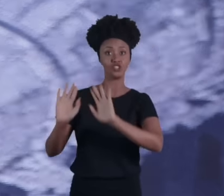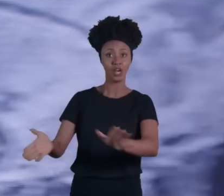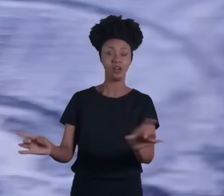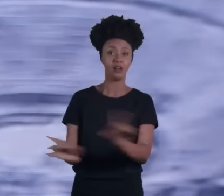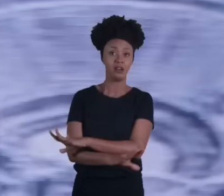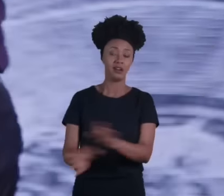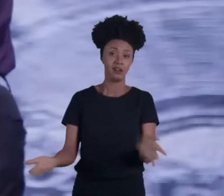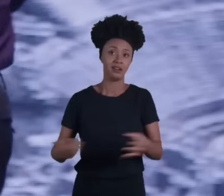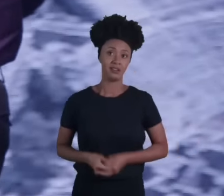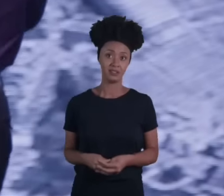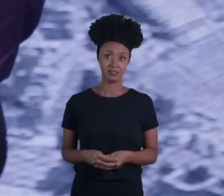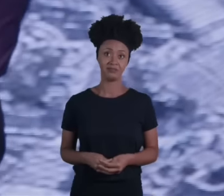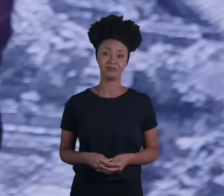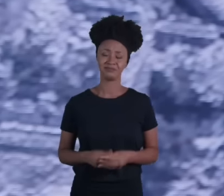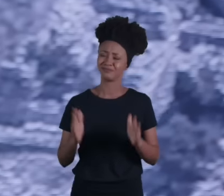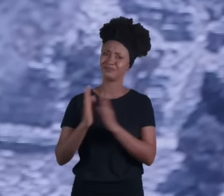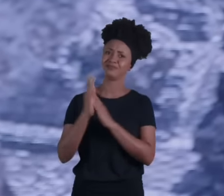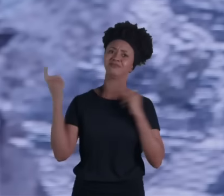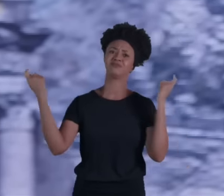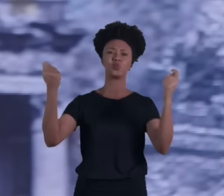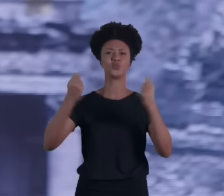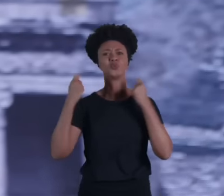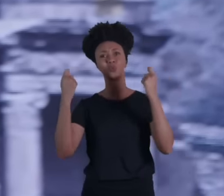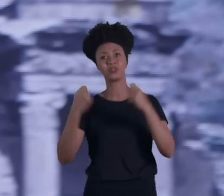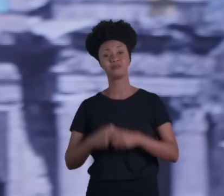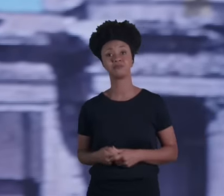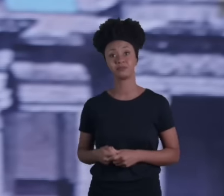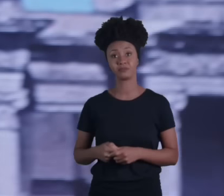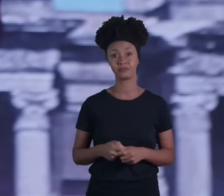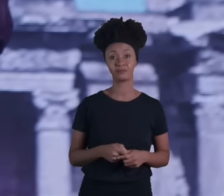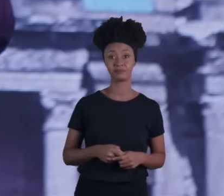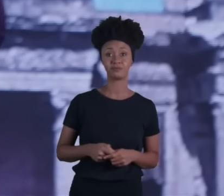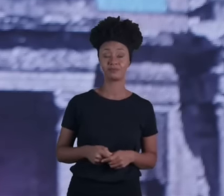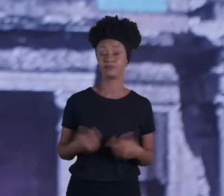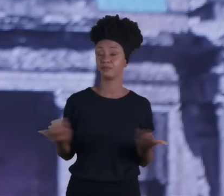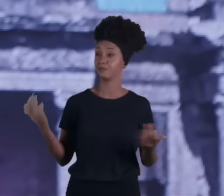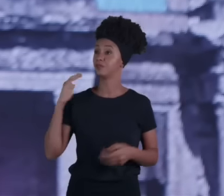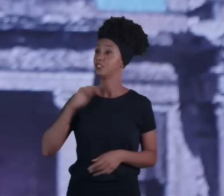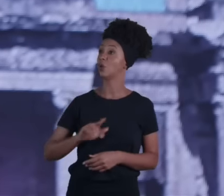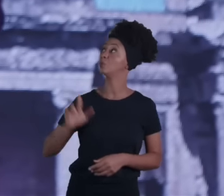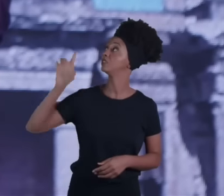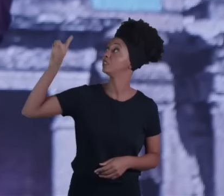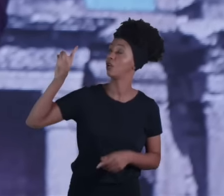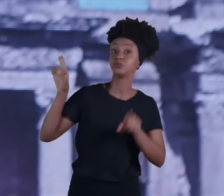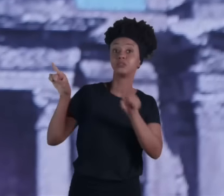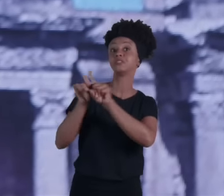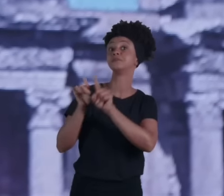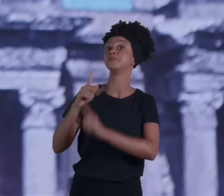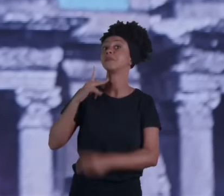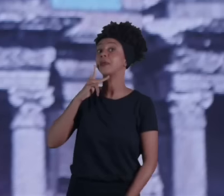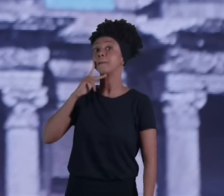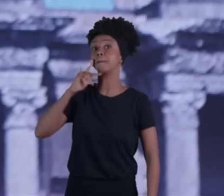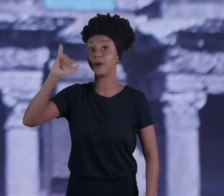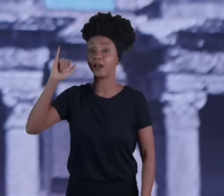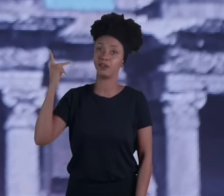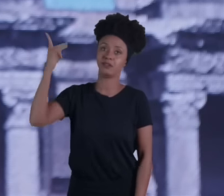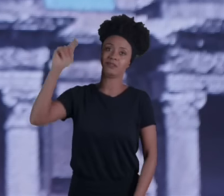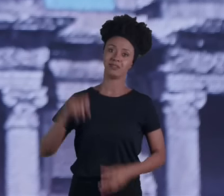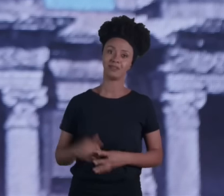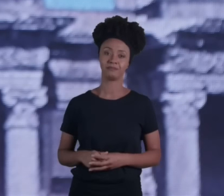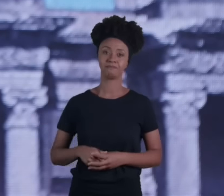Aleluia. Da parte do nosso Deus e Pai. E em terceiro